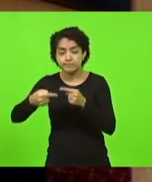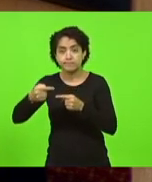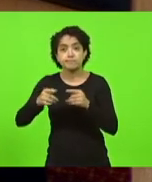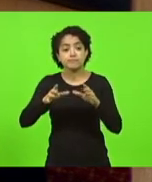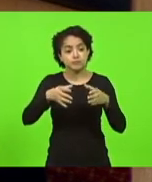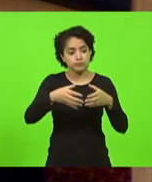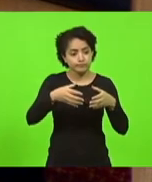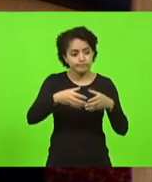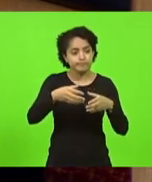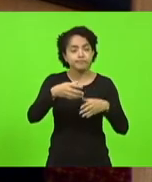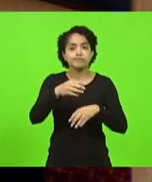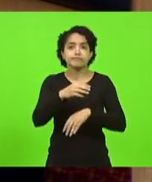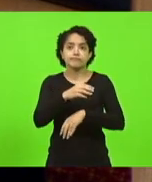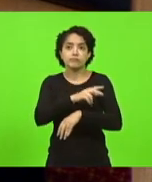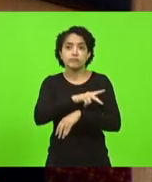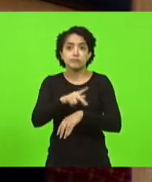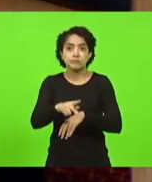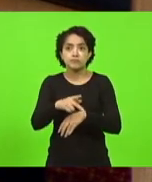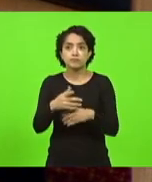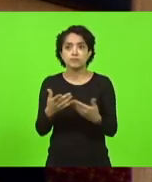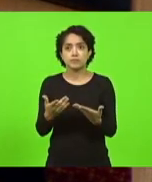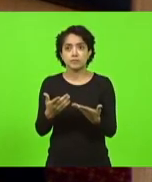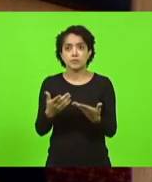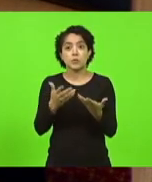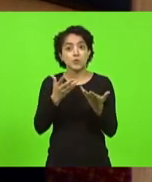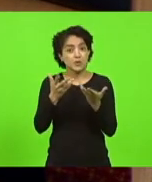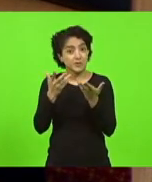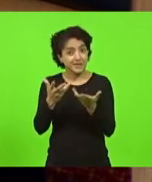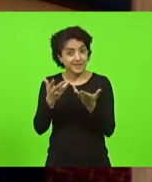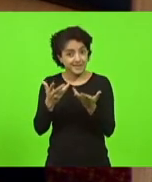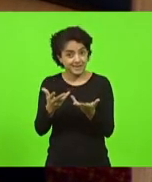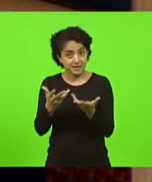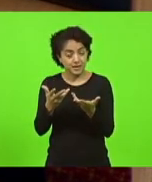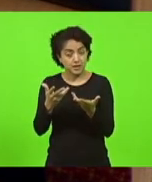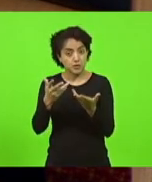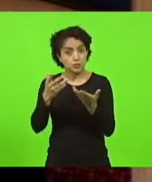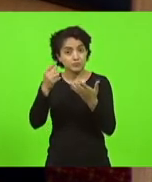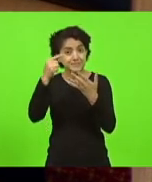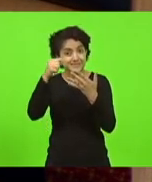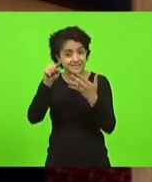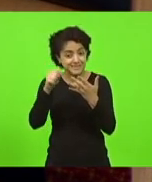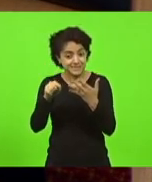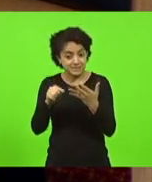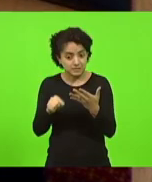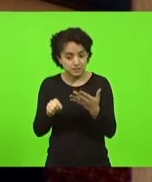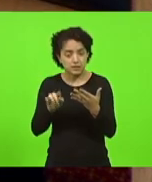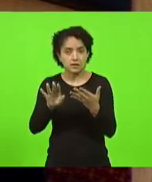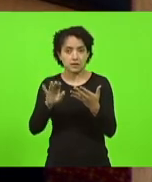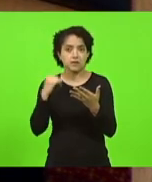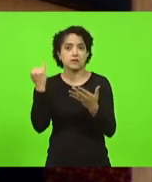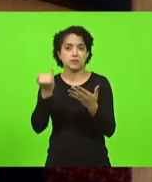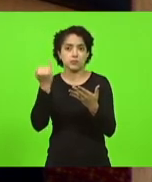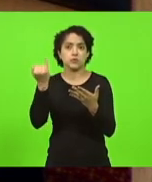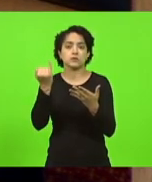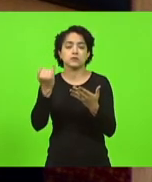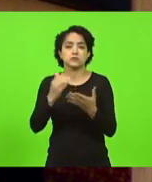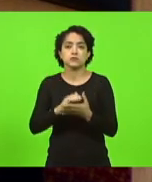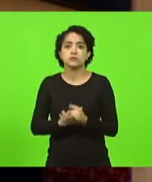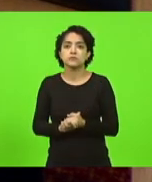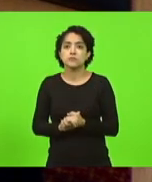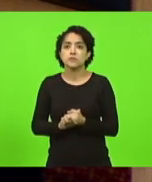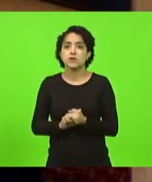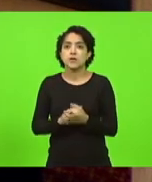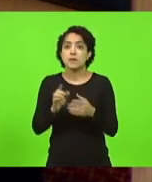Magistério Público Estadual. O que eu quero deixar destacado aqui, que é importante que se diga? A